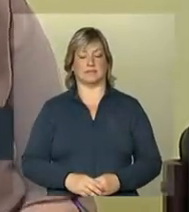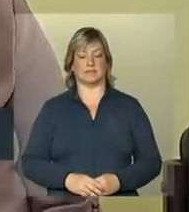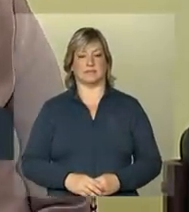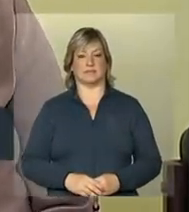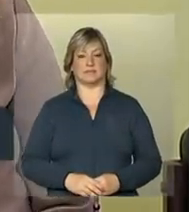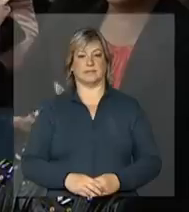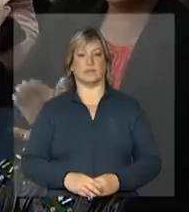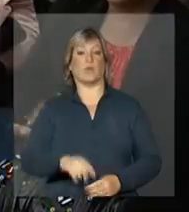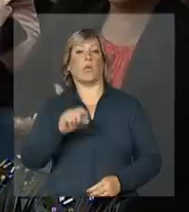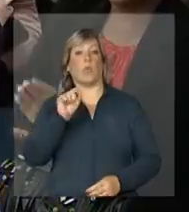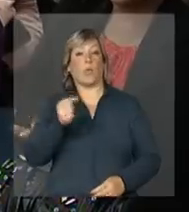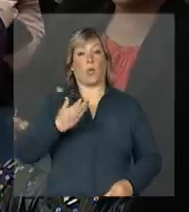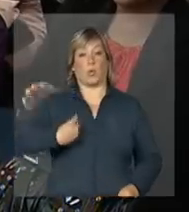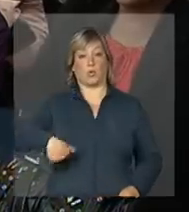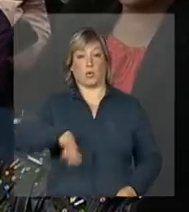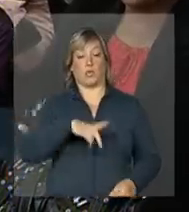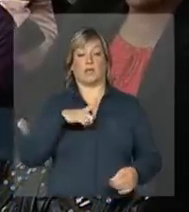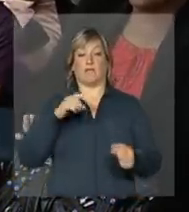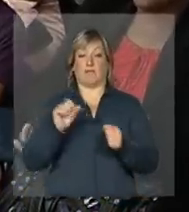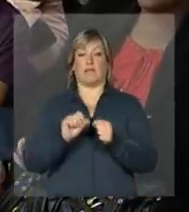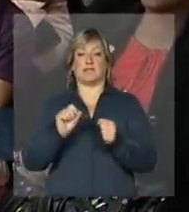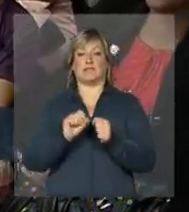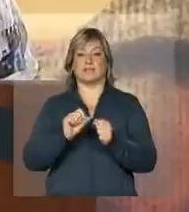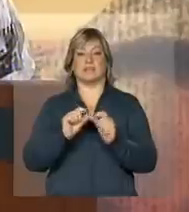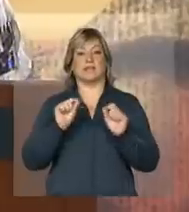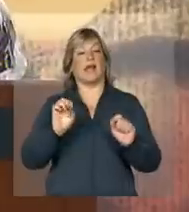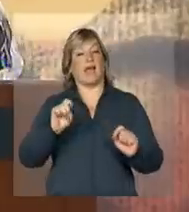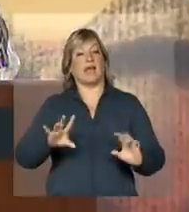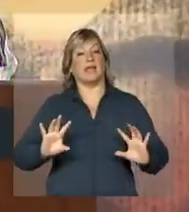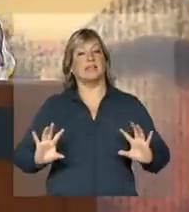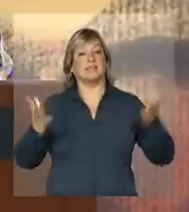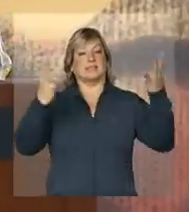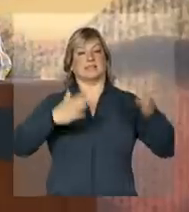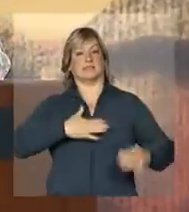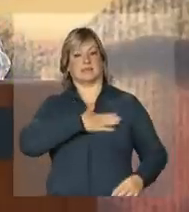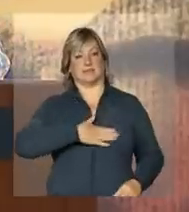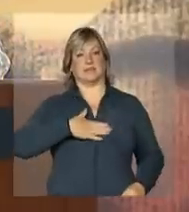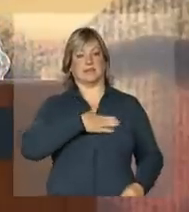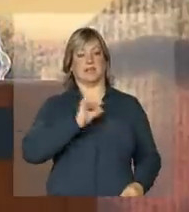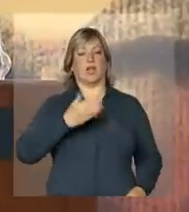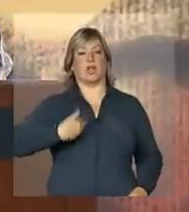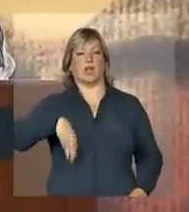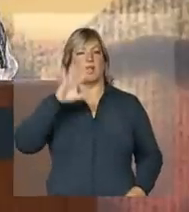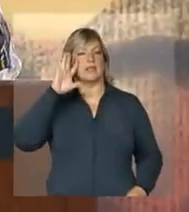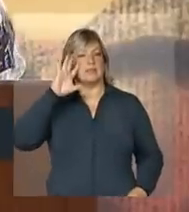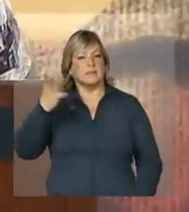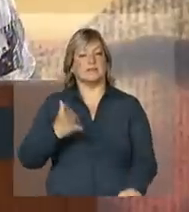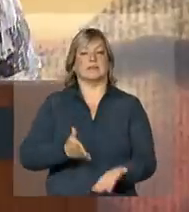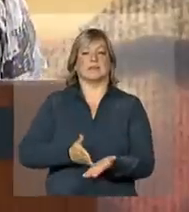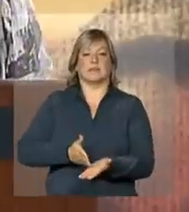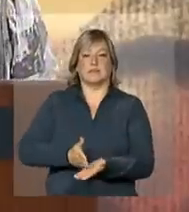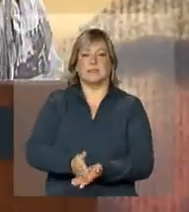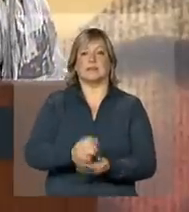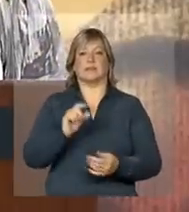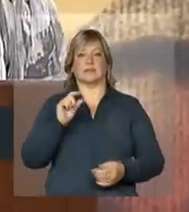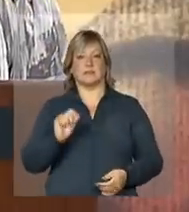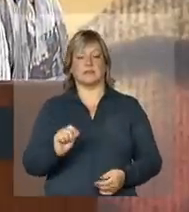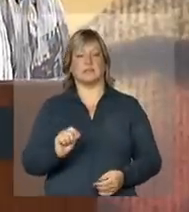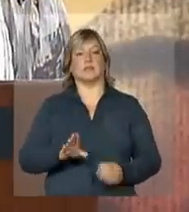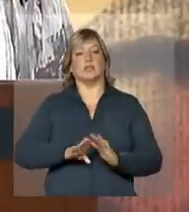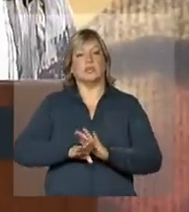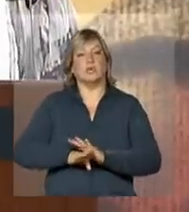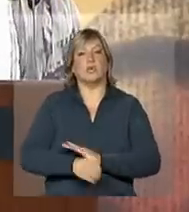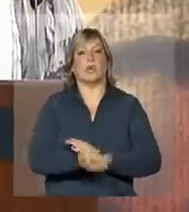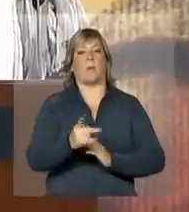fazendo estamos fazendo é celebrar a nossa determinação de tornar